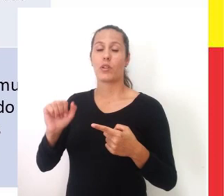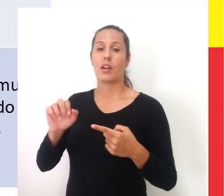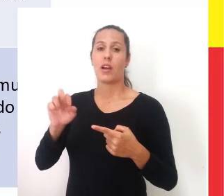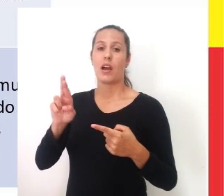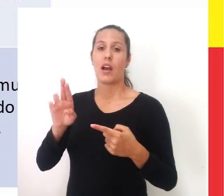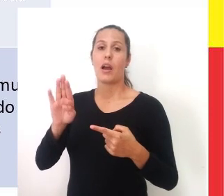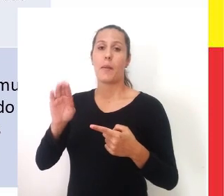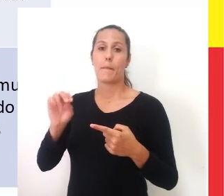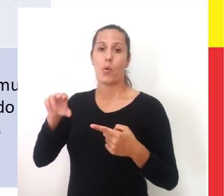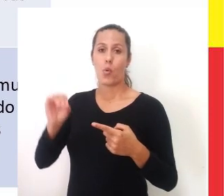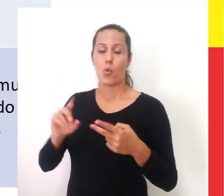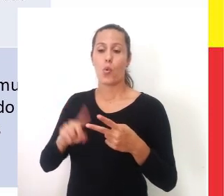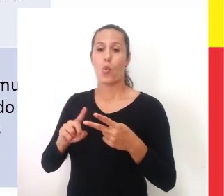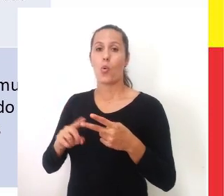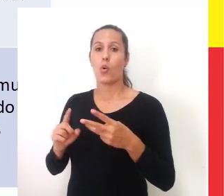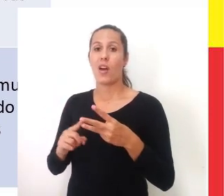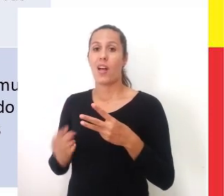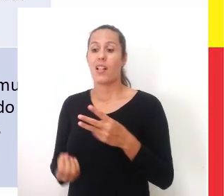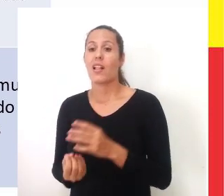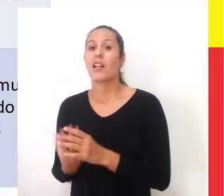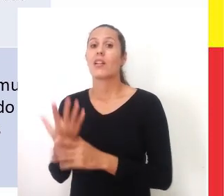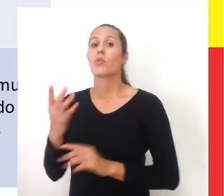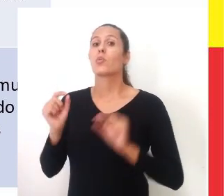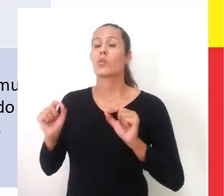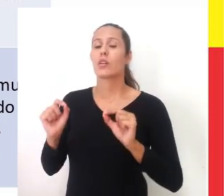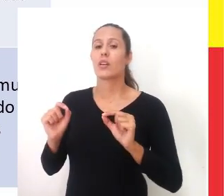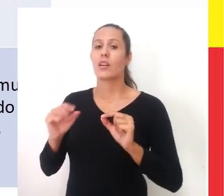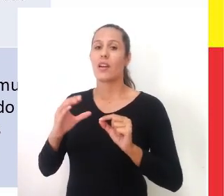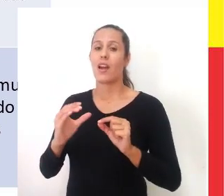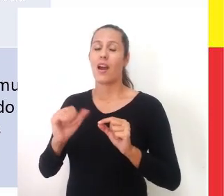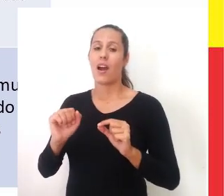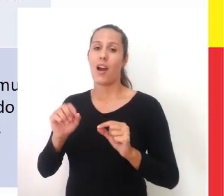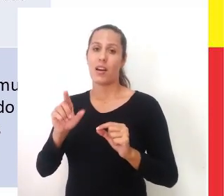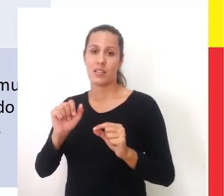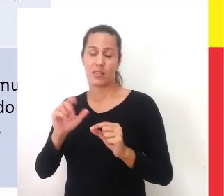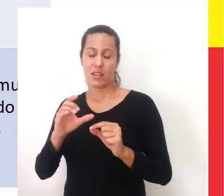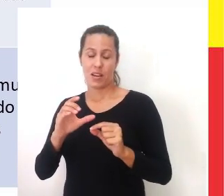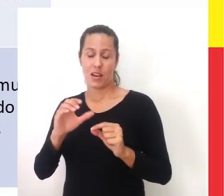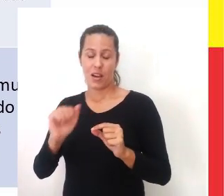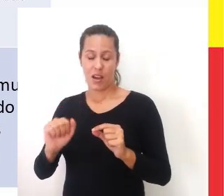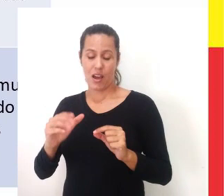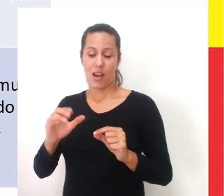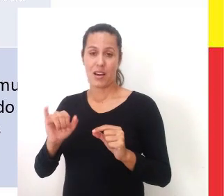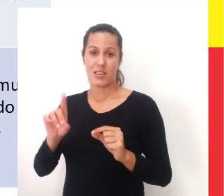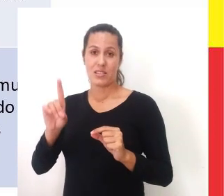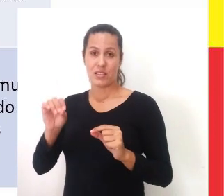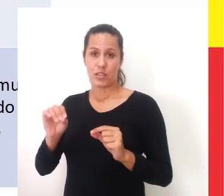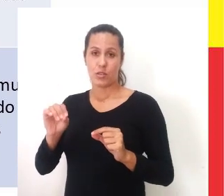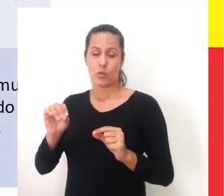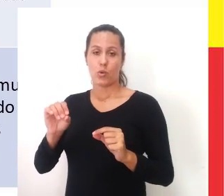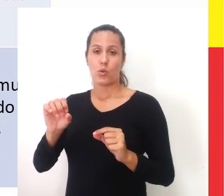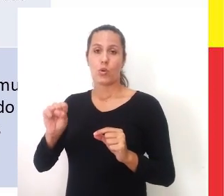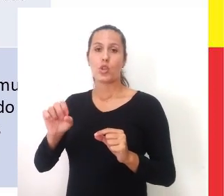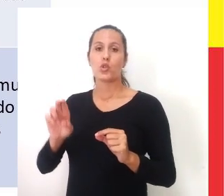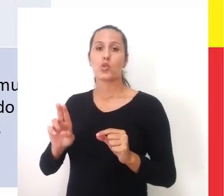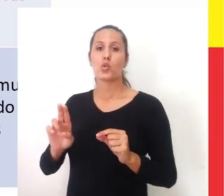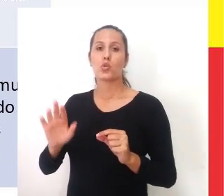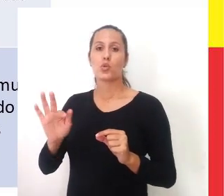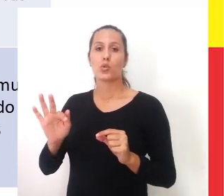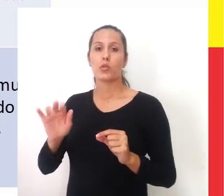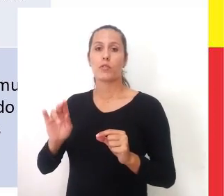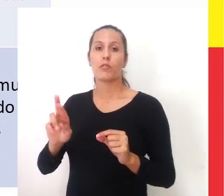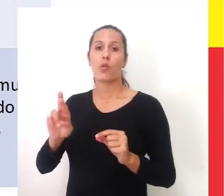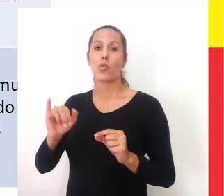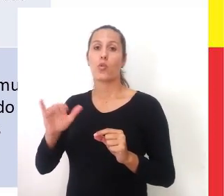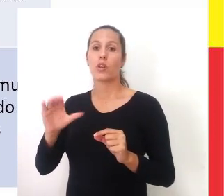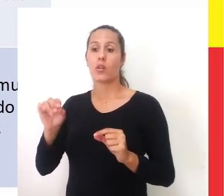carbônico, além de dióxido de carbono, elimina ácido sulfúrico, que, se a gente